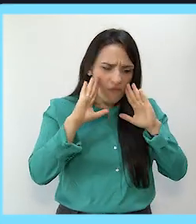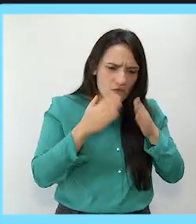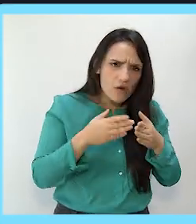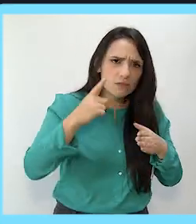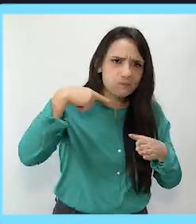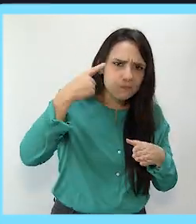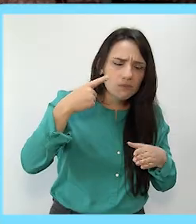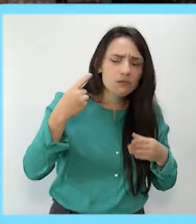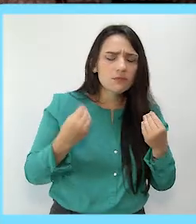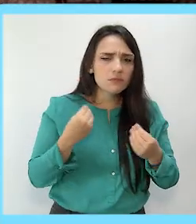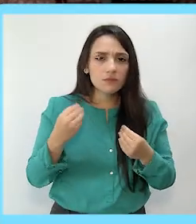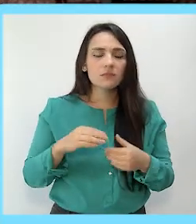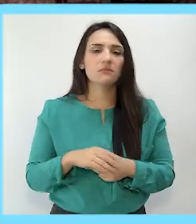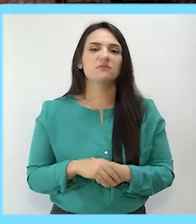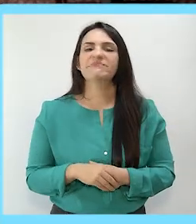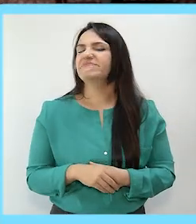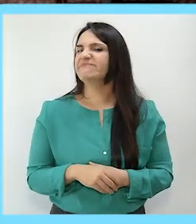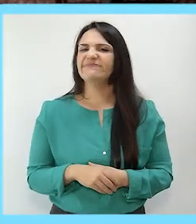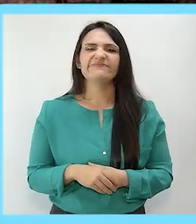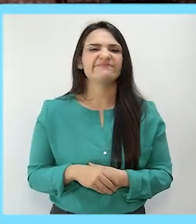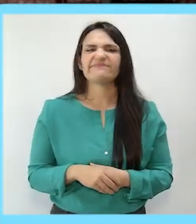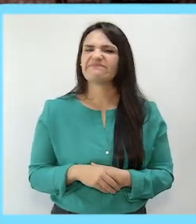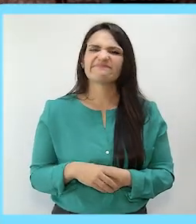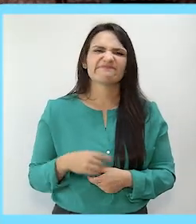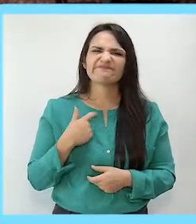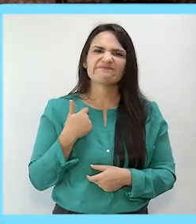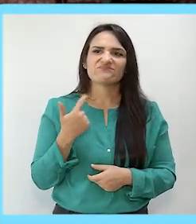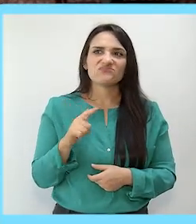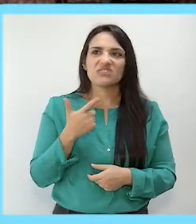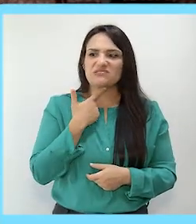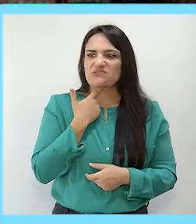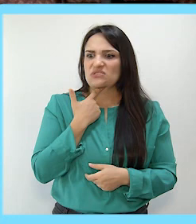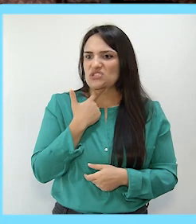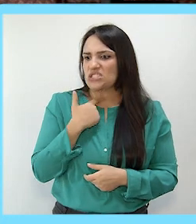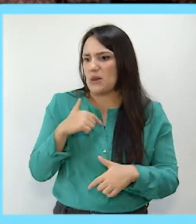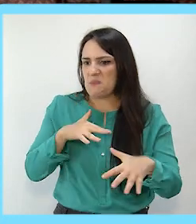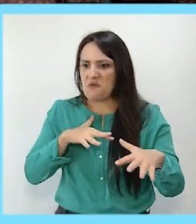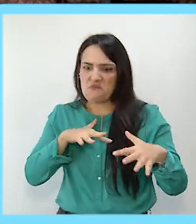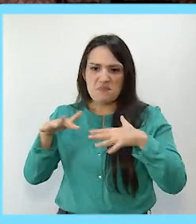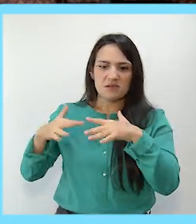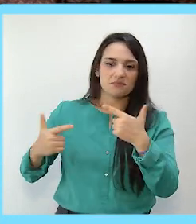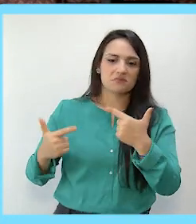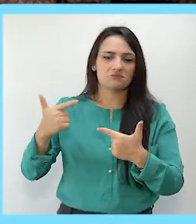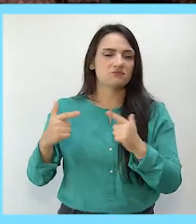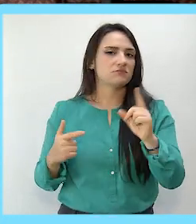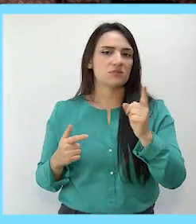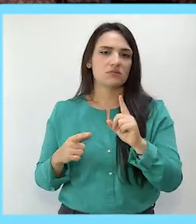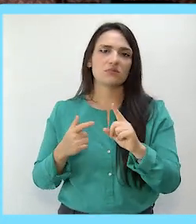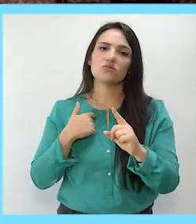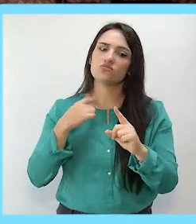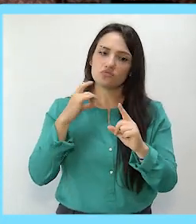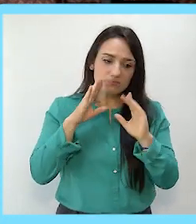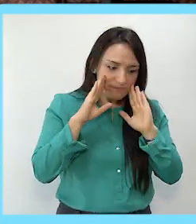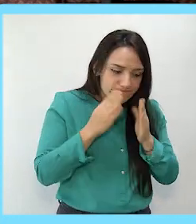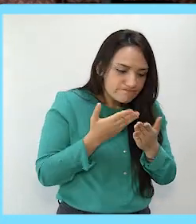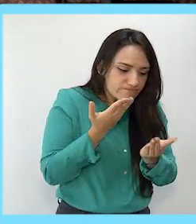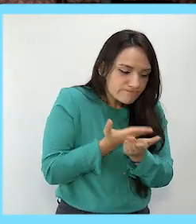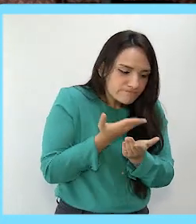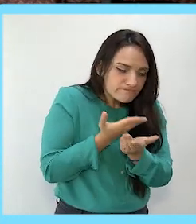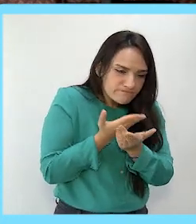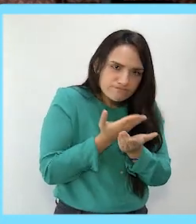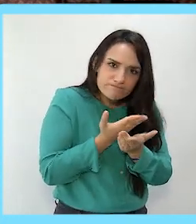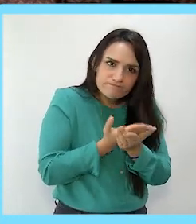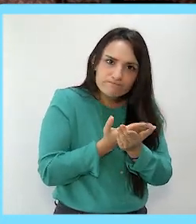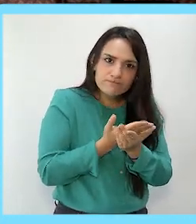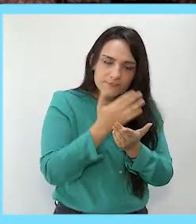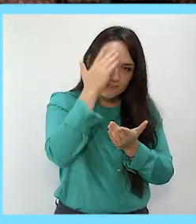focada no direito? Não, naquela época não tinha ainda essa pegada, digamos, né? Tinha era muito mais